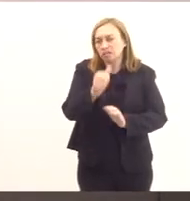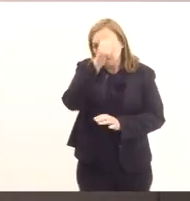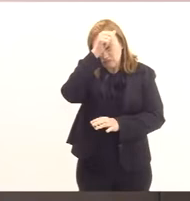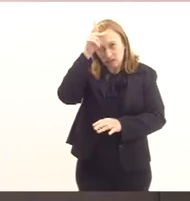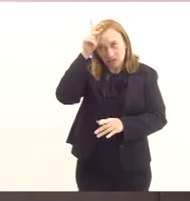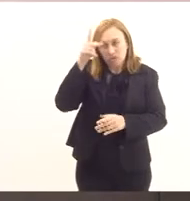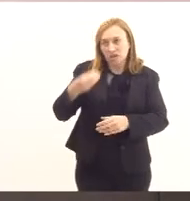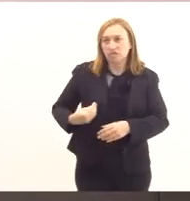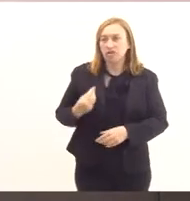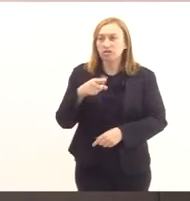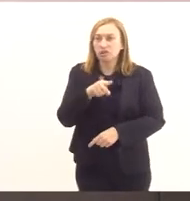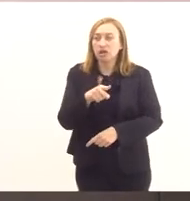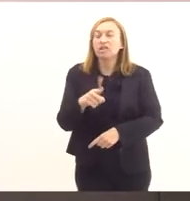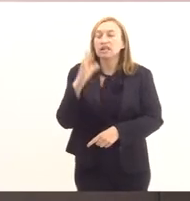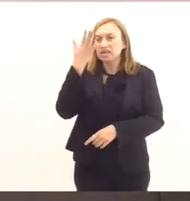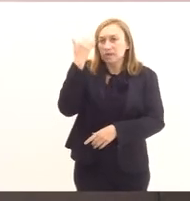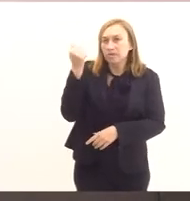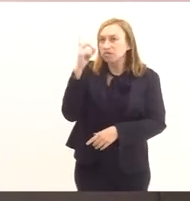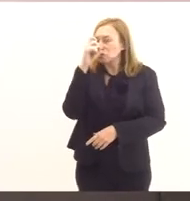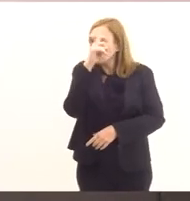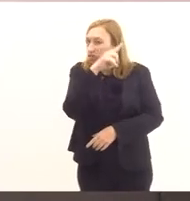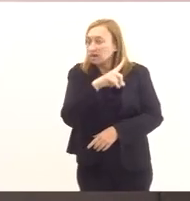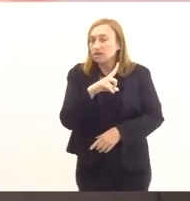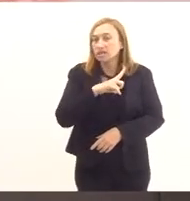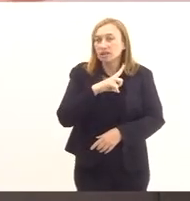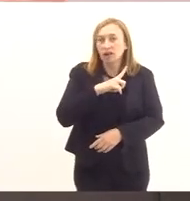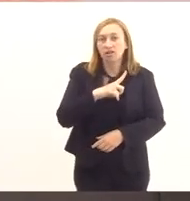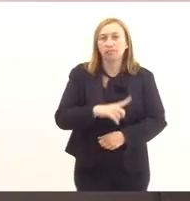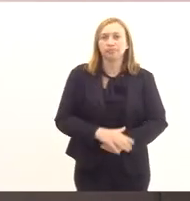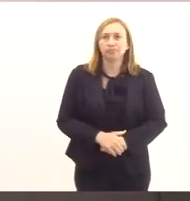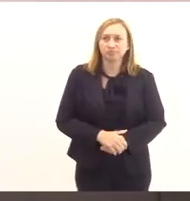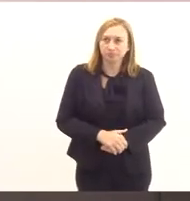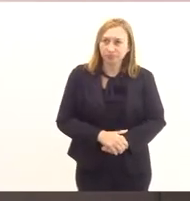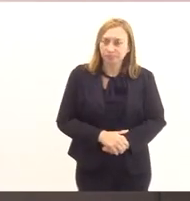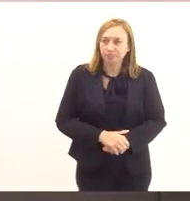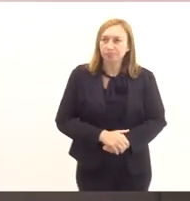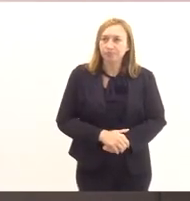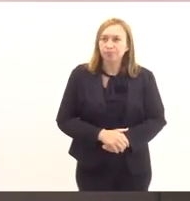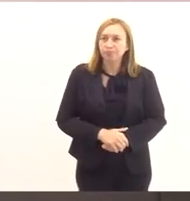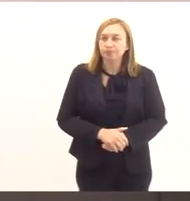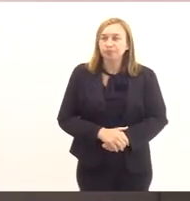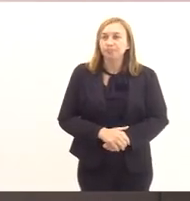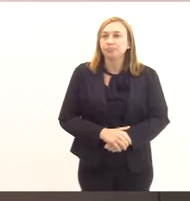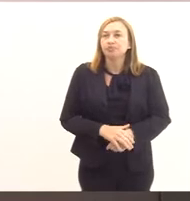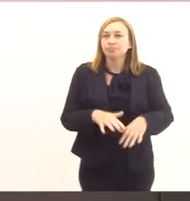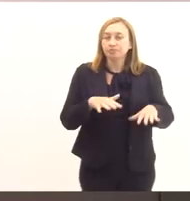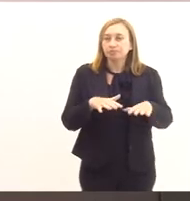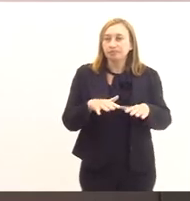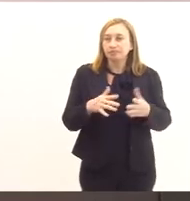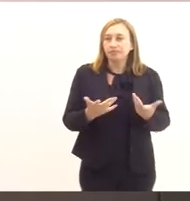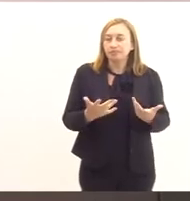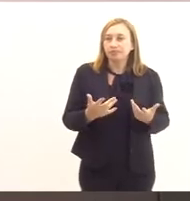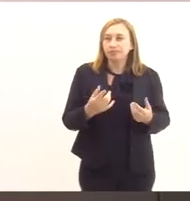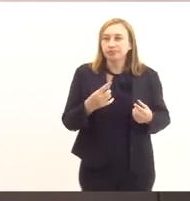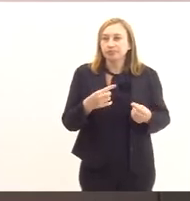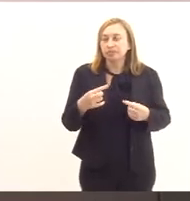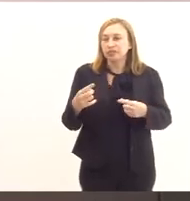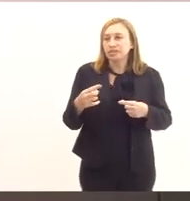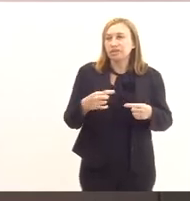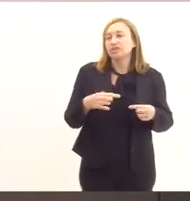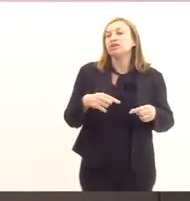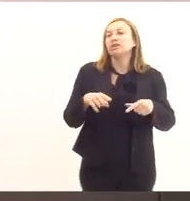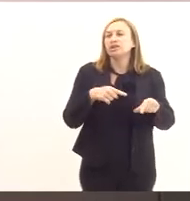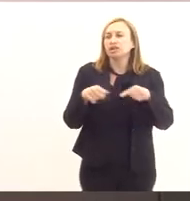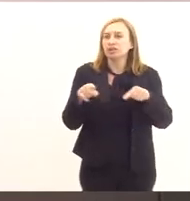a gente reconhece as dificuldades de trás lado daqui para lá de mobilidade daqui para lá de lá para cá